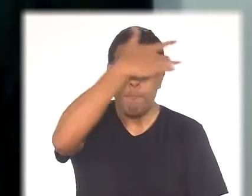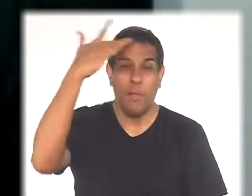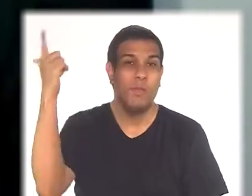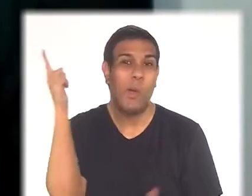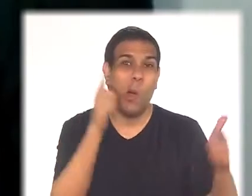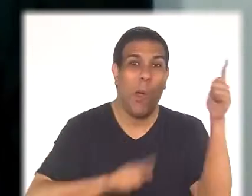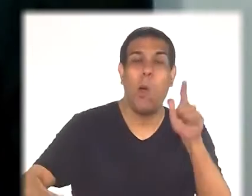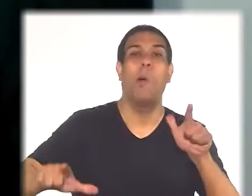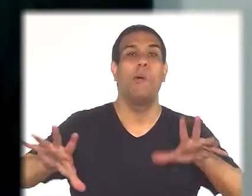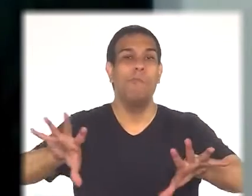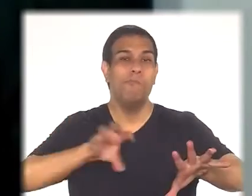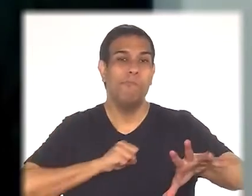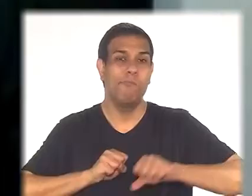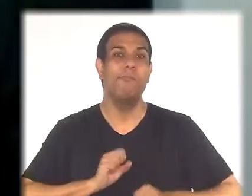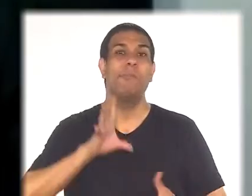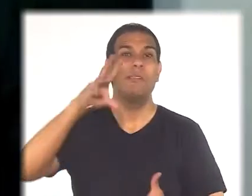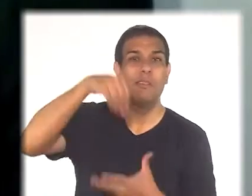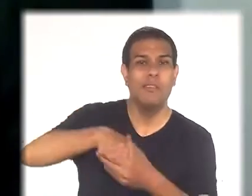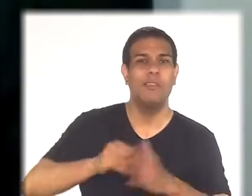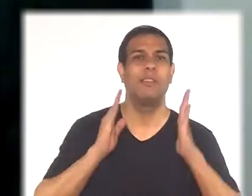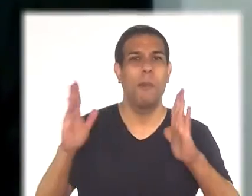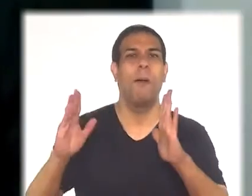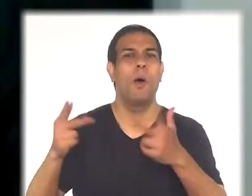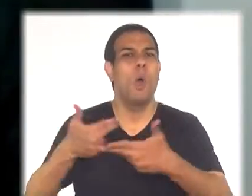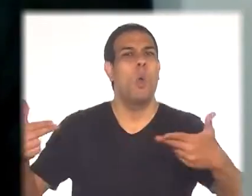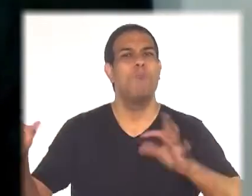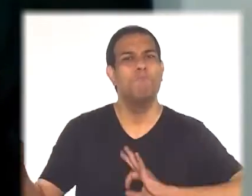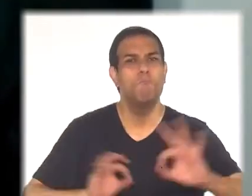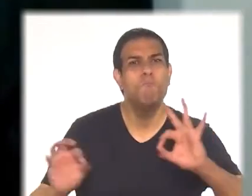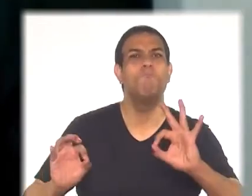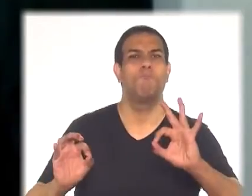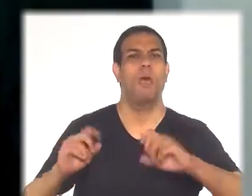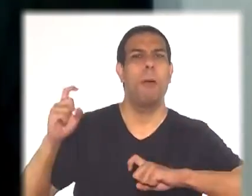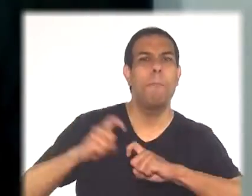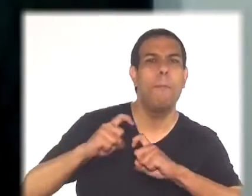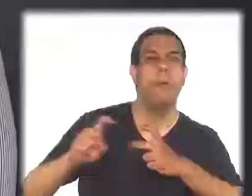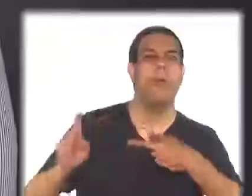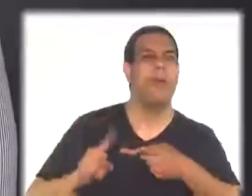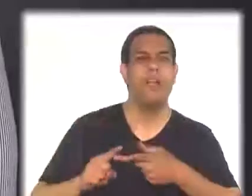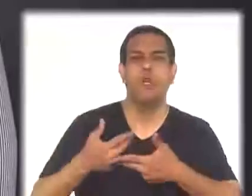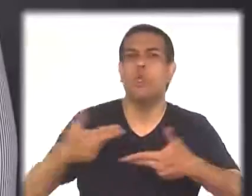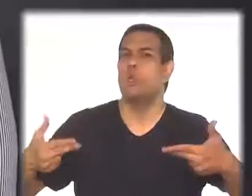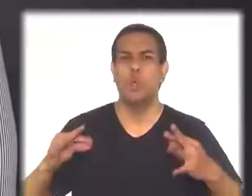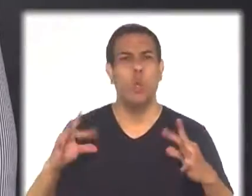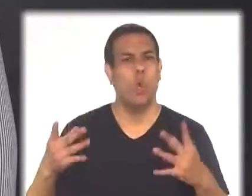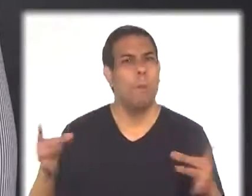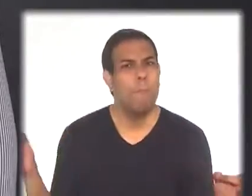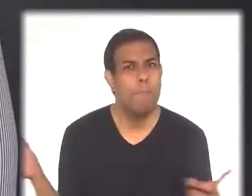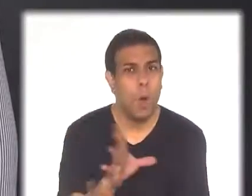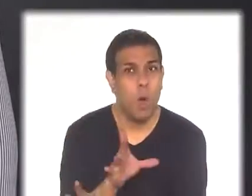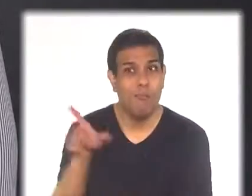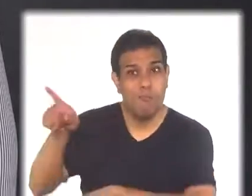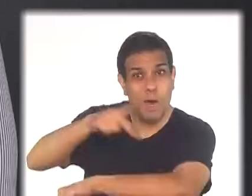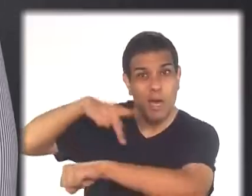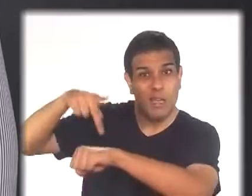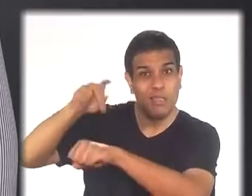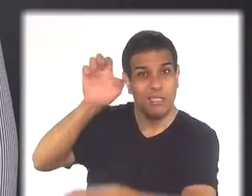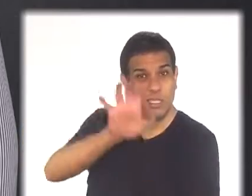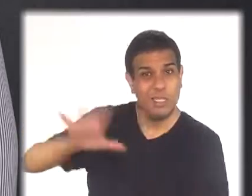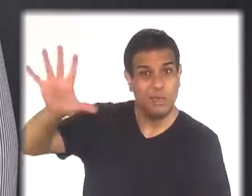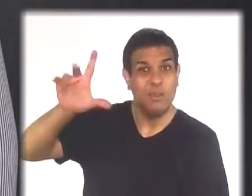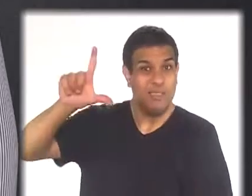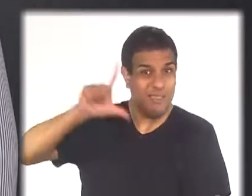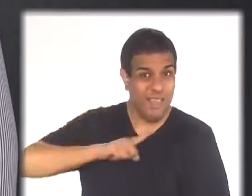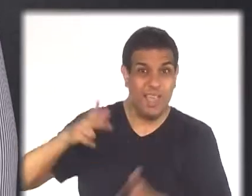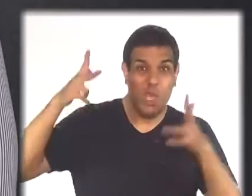salas de vacinações equipadas com geladeiras para receber as vacinas, com enfermeiros, com médicos, e isso poucos países